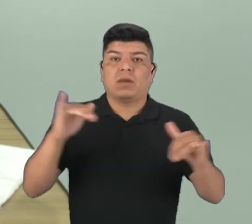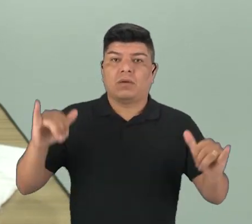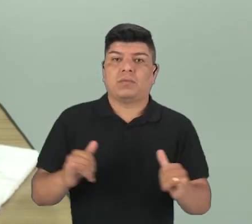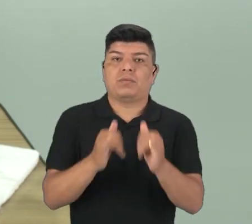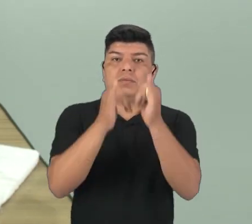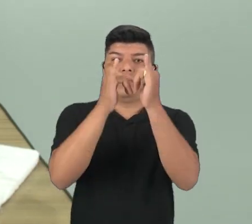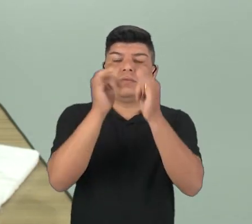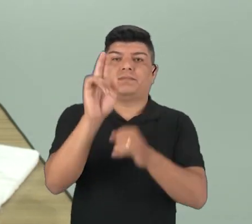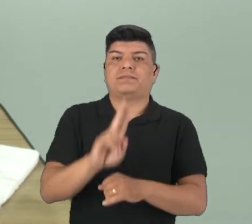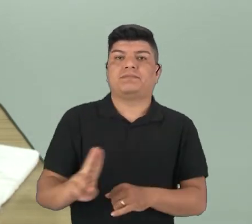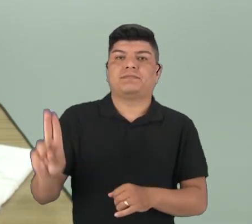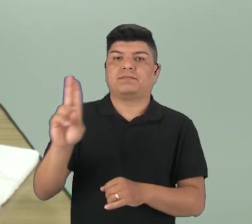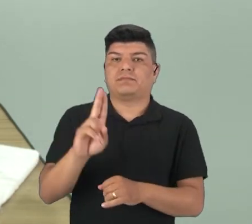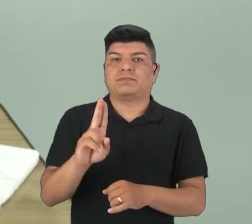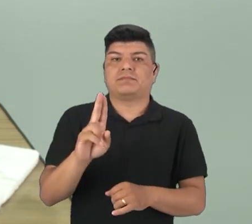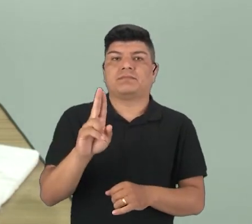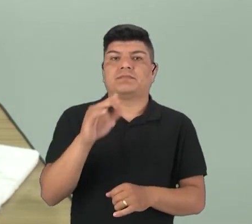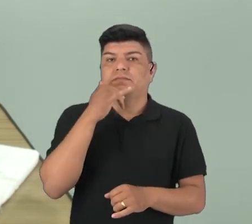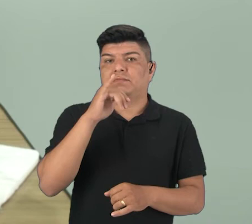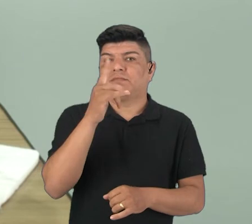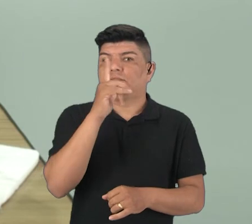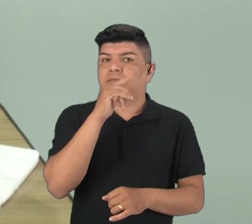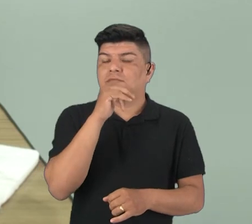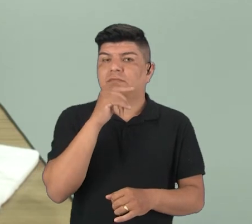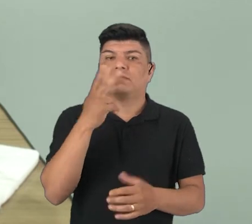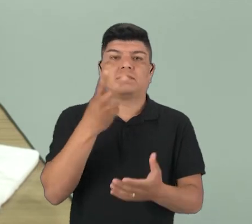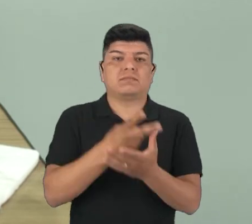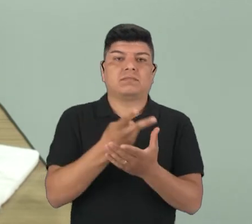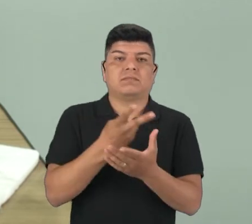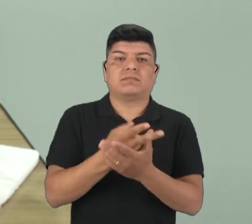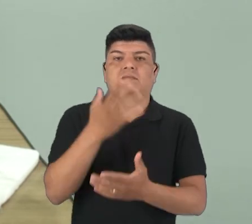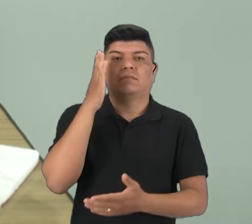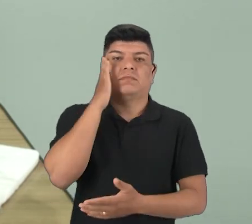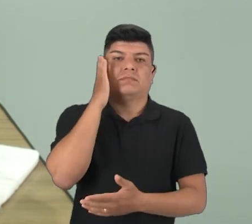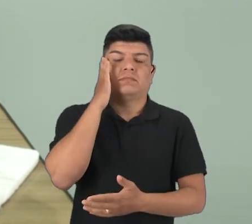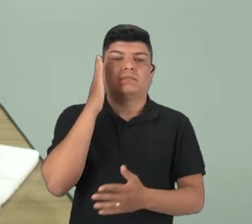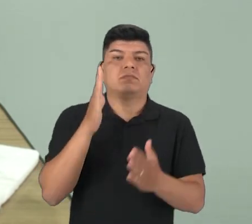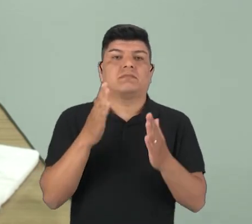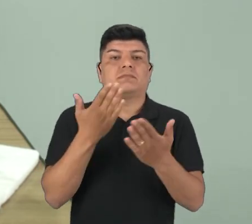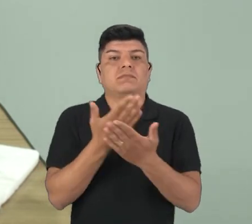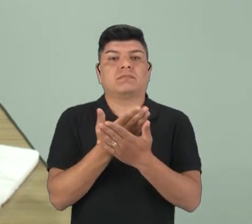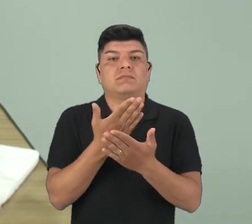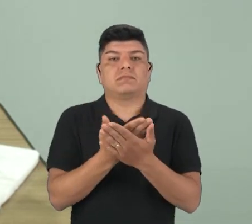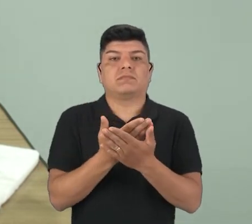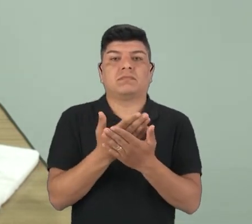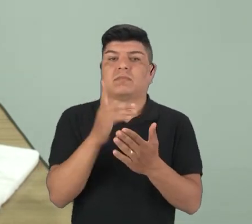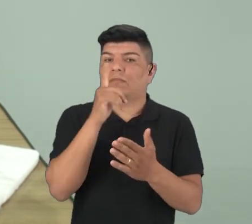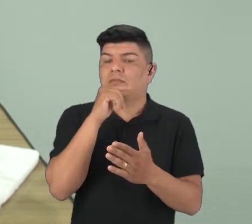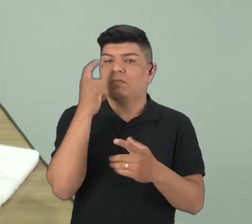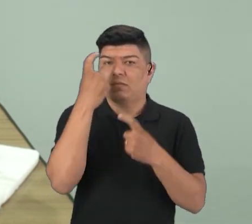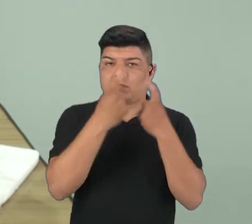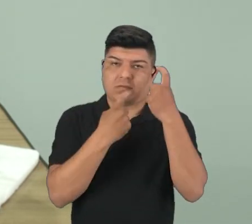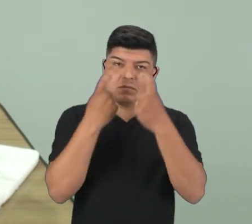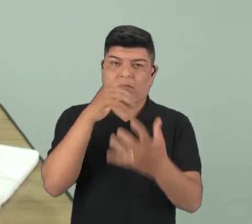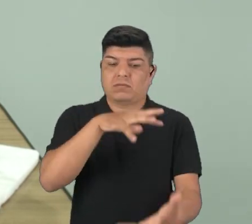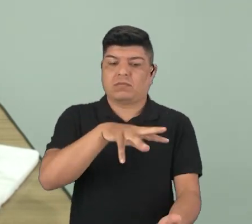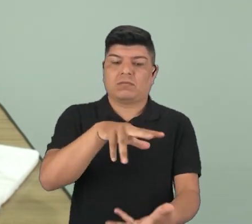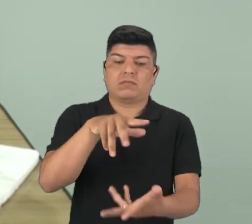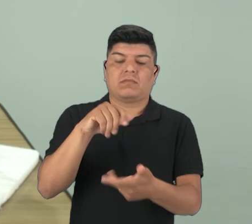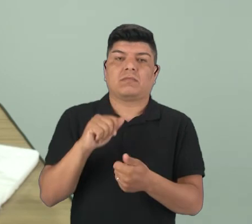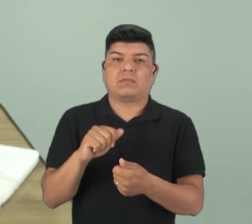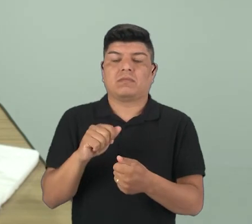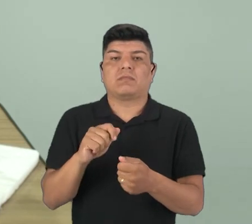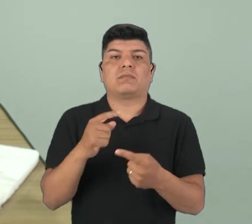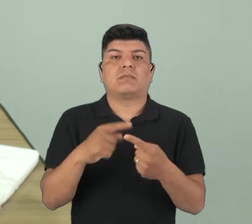da utilização por meio da água. Nós sempre sabemos, estudamos que a água é uma preocupação mundial, que